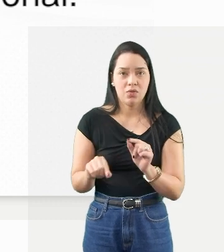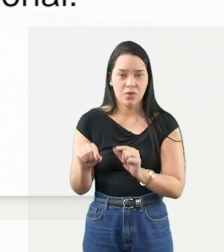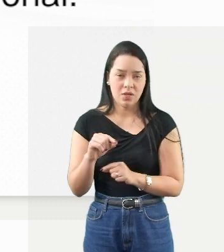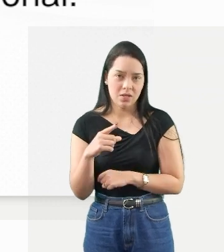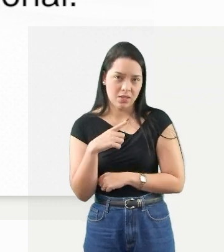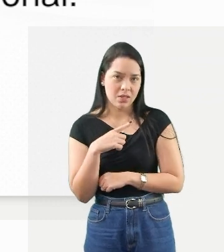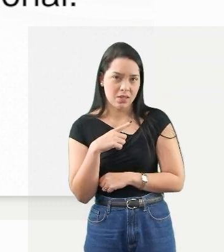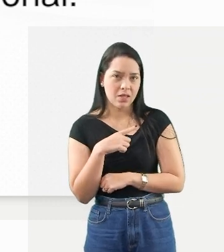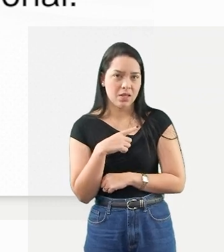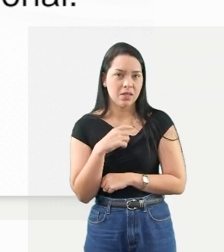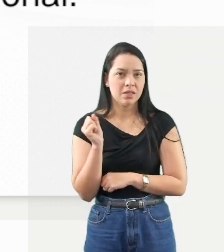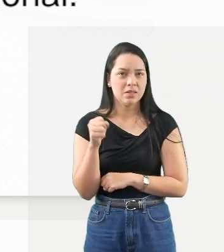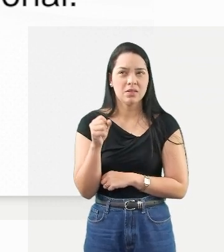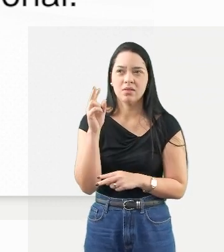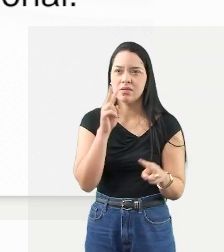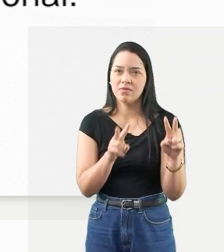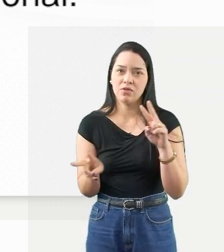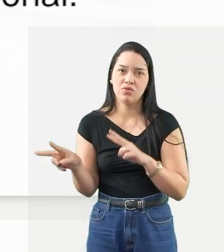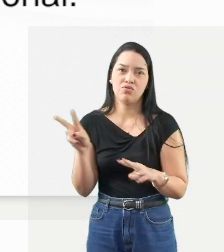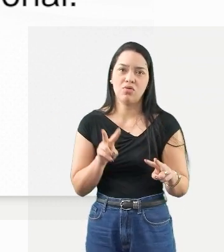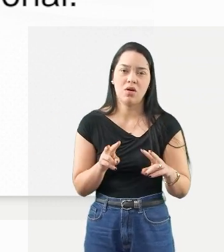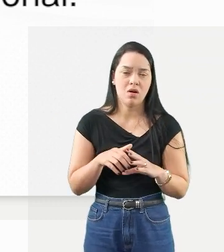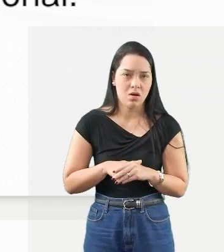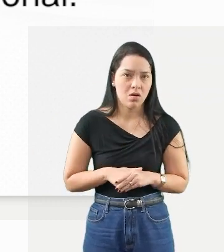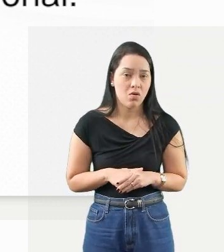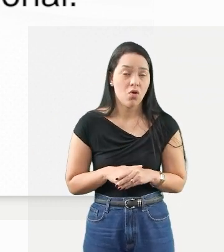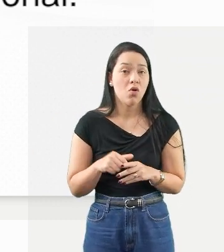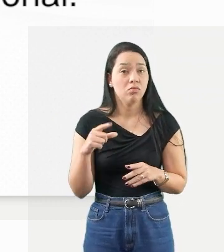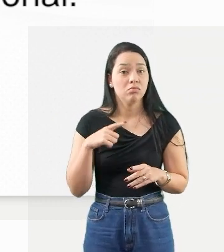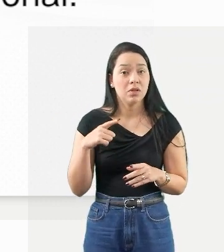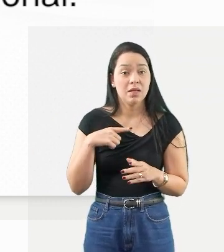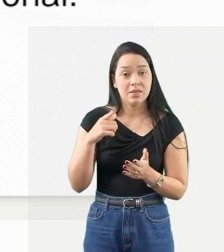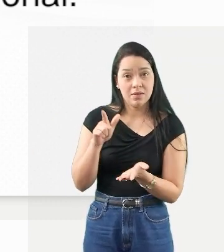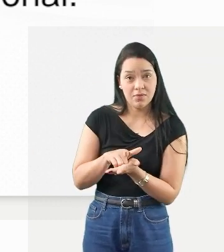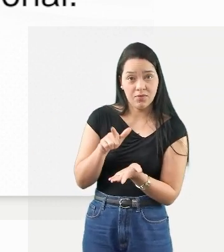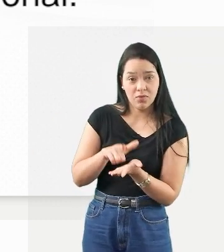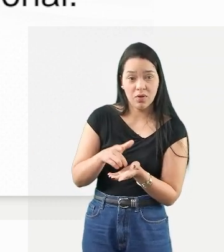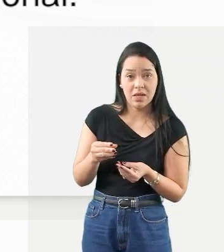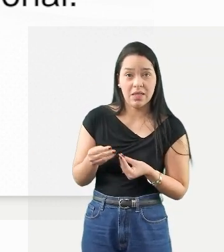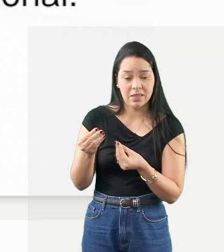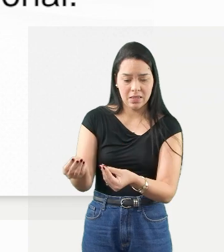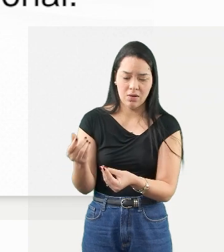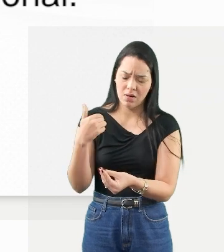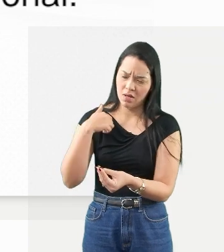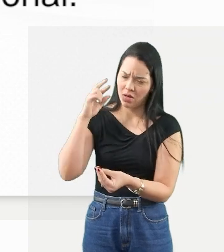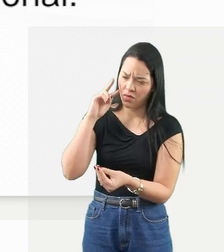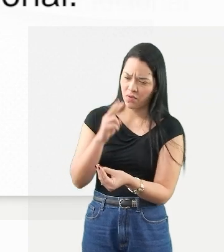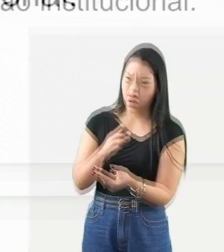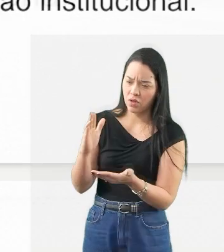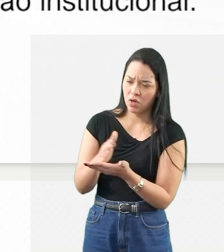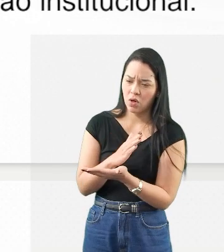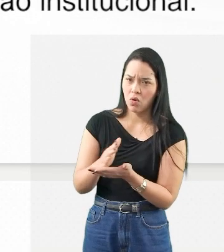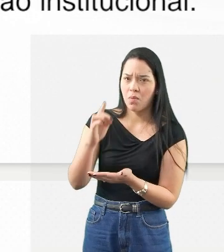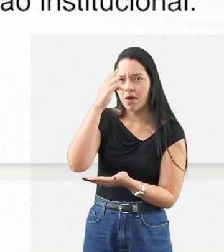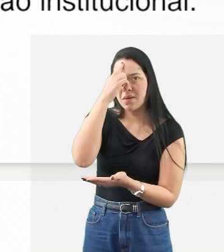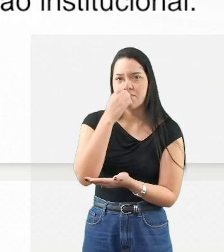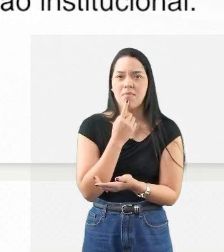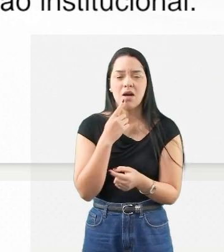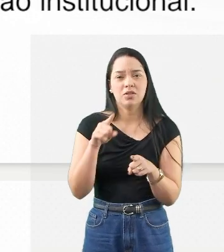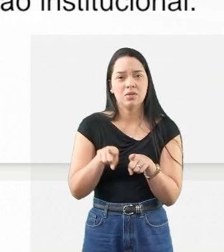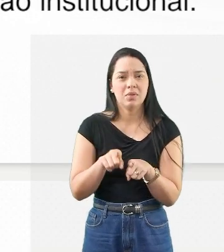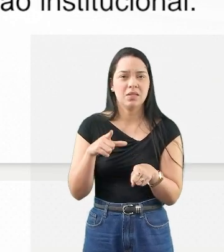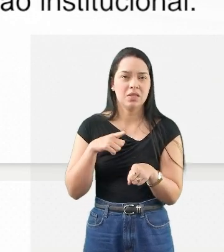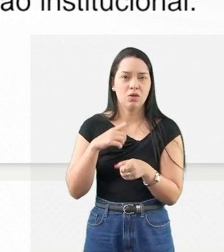tem aquele apelo visual. Eu pego aquela folhazinha que entrego e aí eu olho, às vezes tem uma imagem, tem um